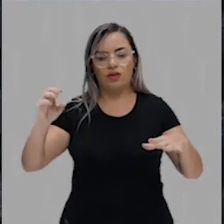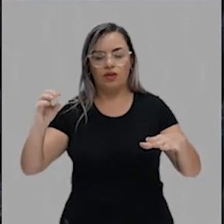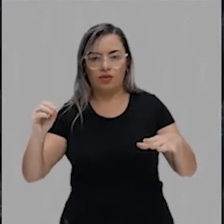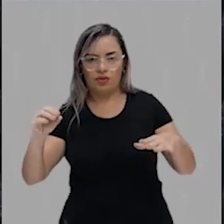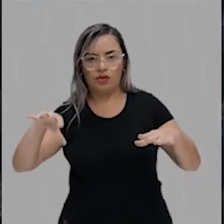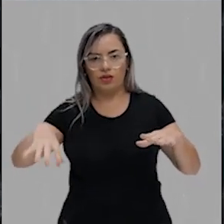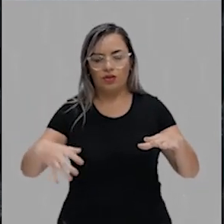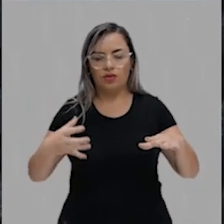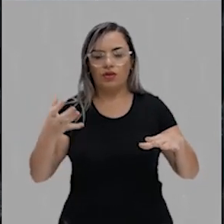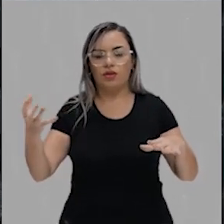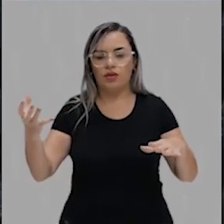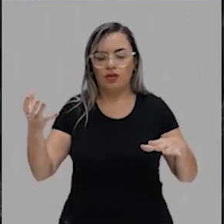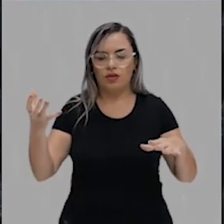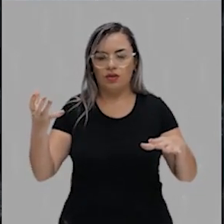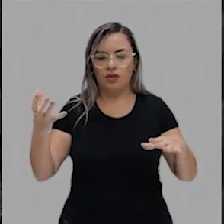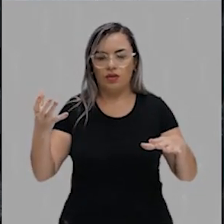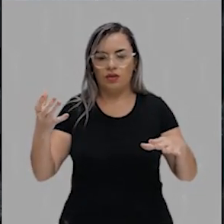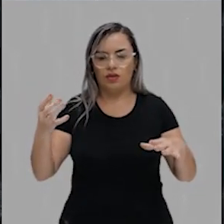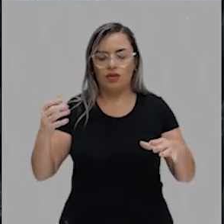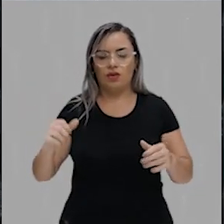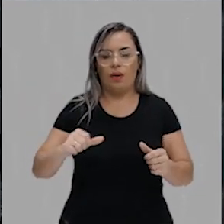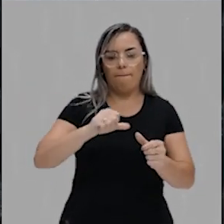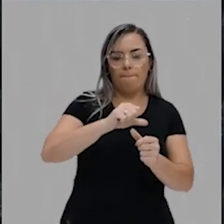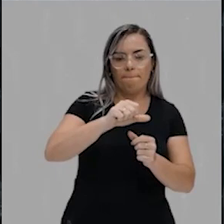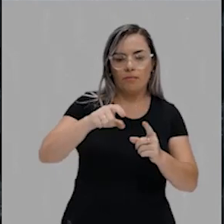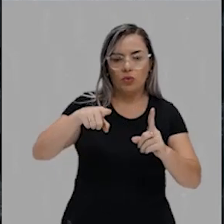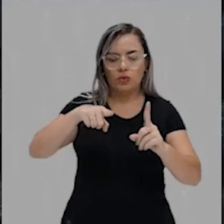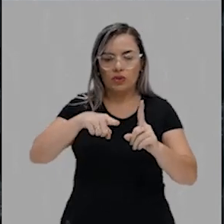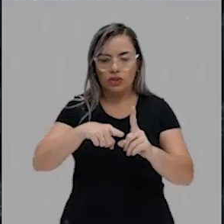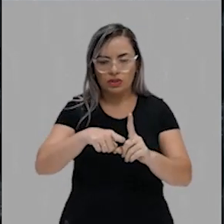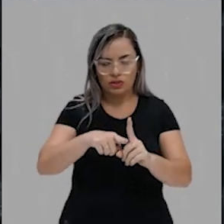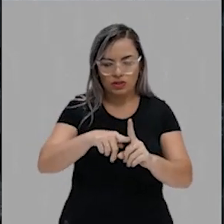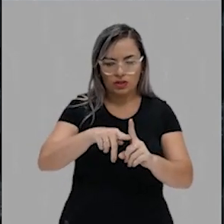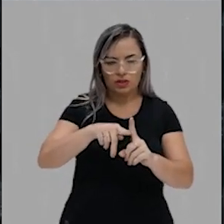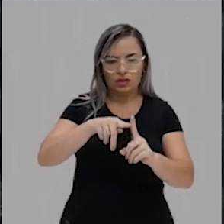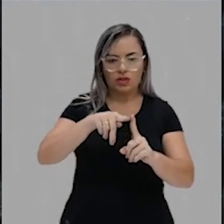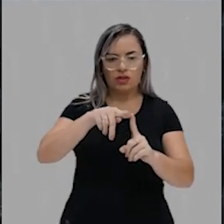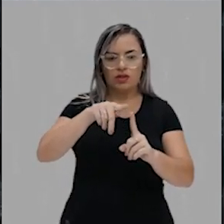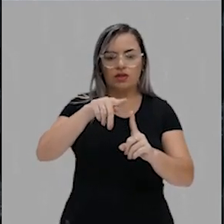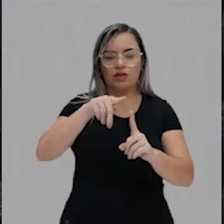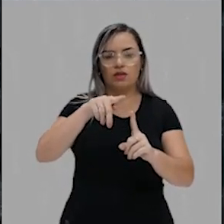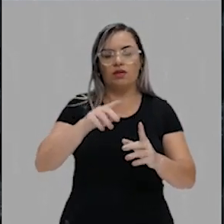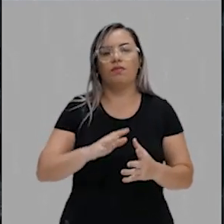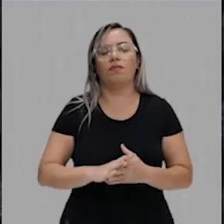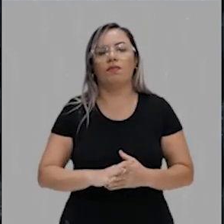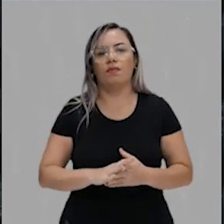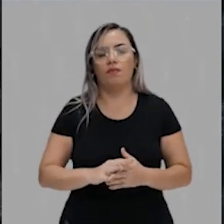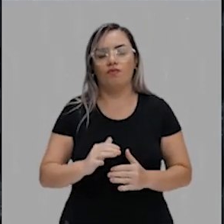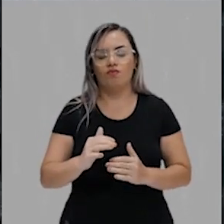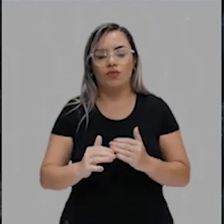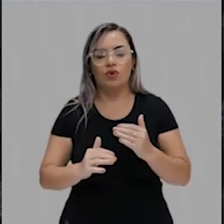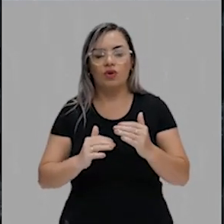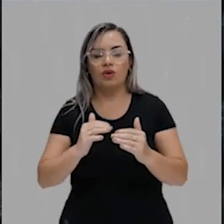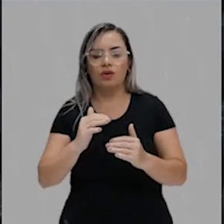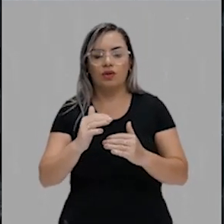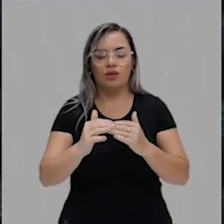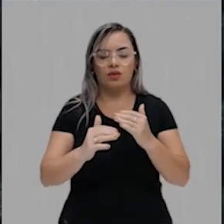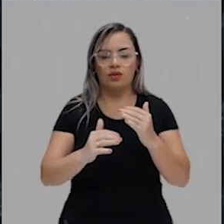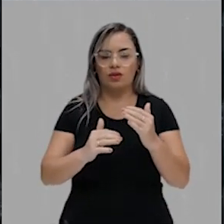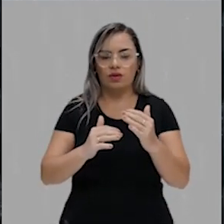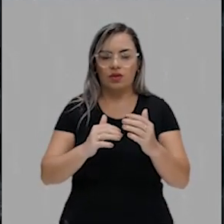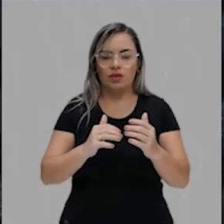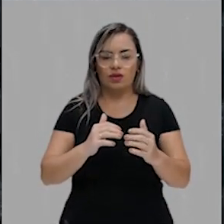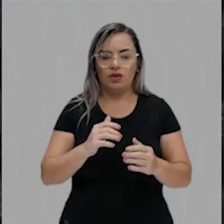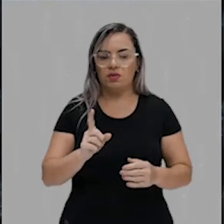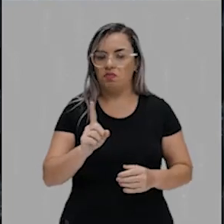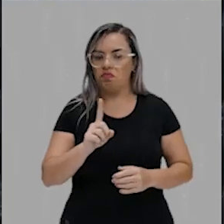o fenômeno chamado inversão térmica. Então, como é que ocorre? Esse processo de convecção, ele não vai